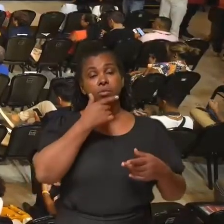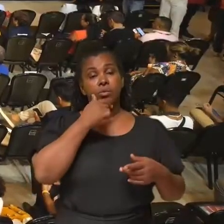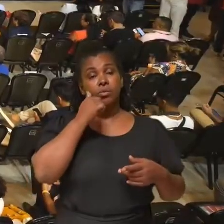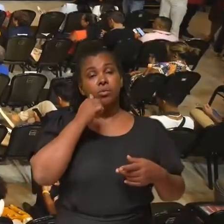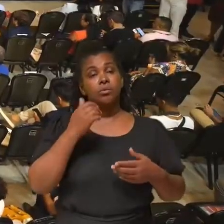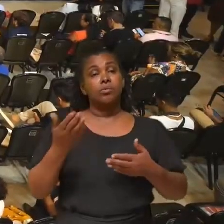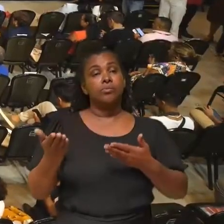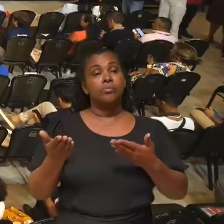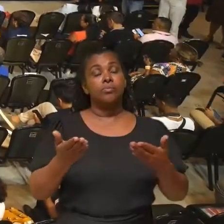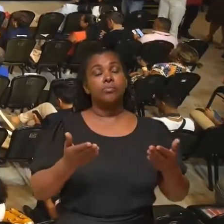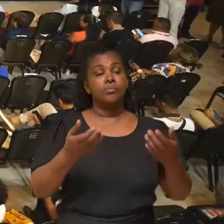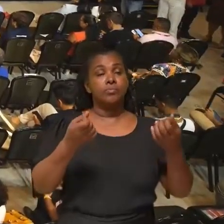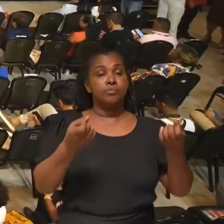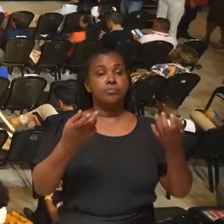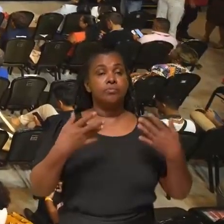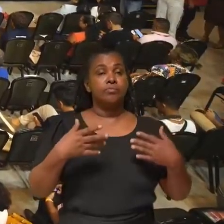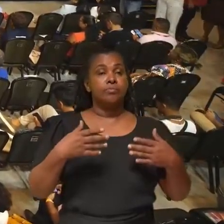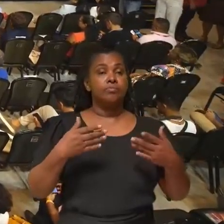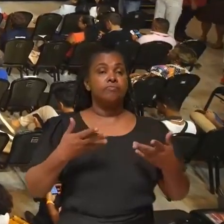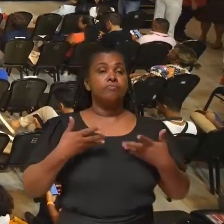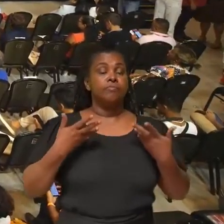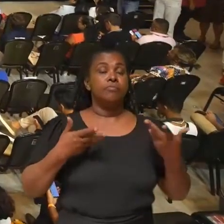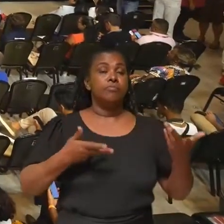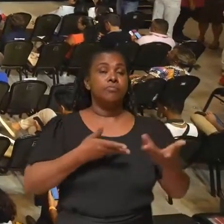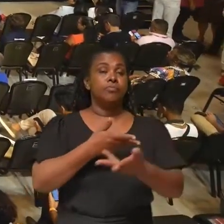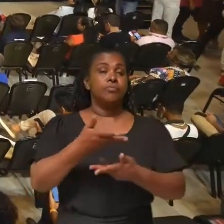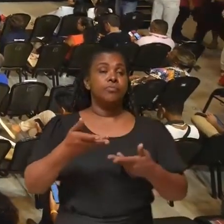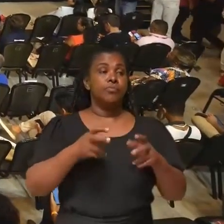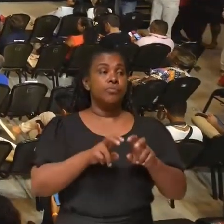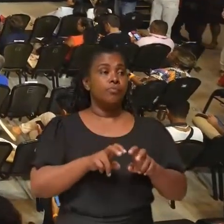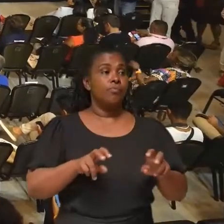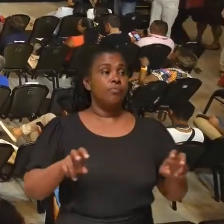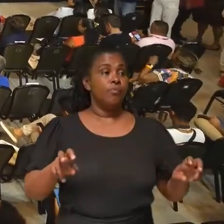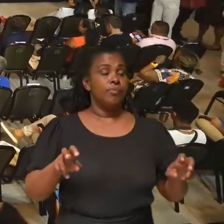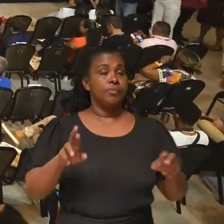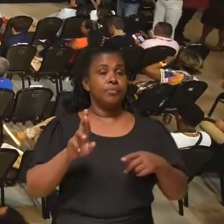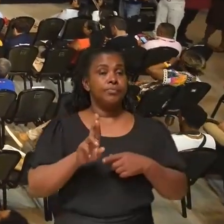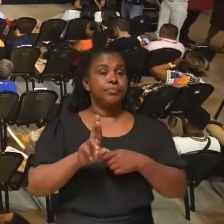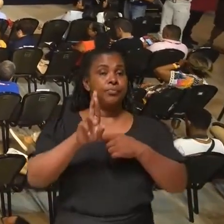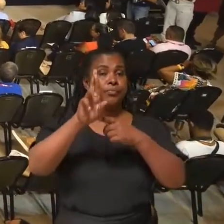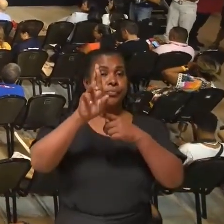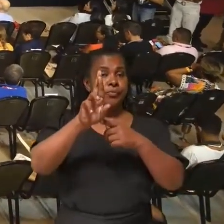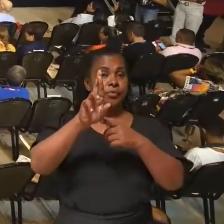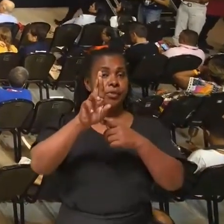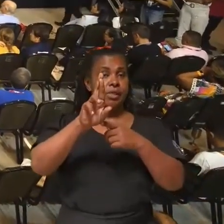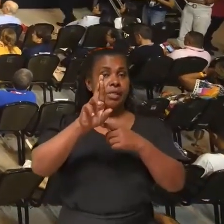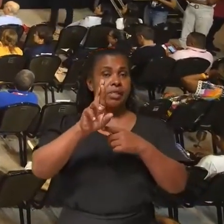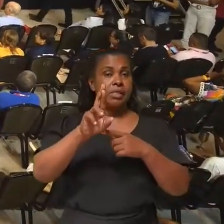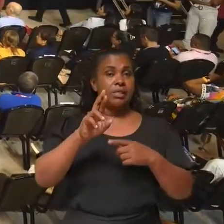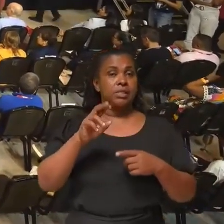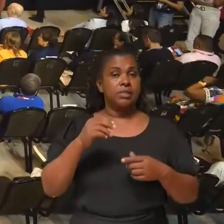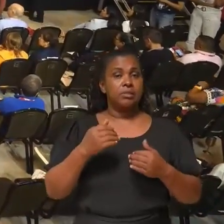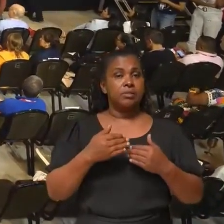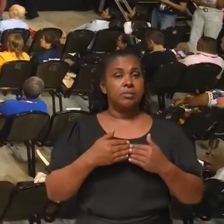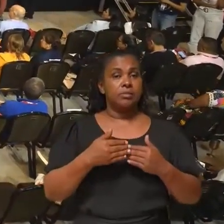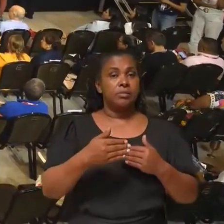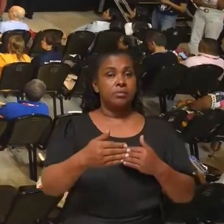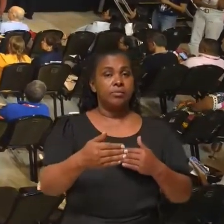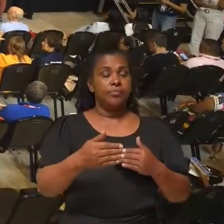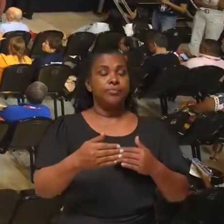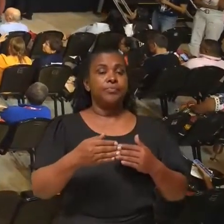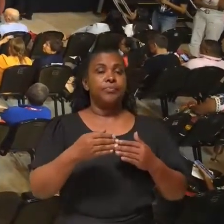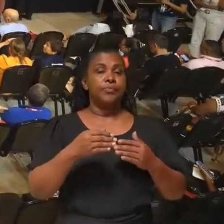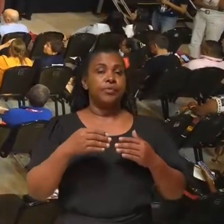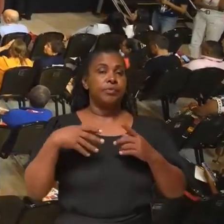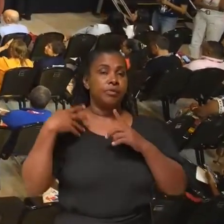de compartilhar essa mesa aqui, tão representativa. E quem vai iniciar a fala